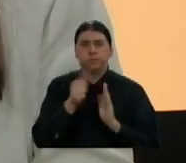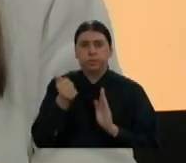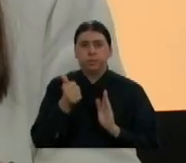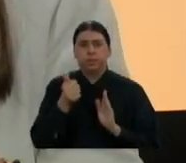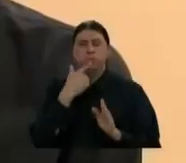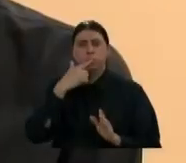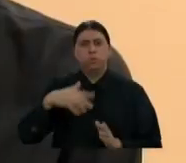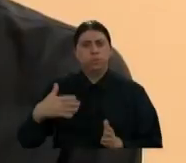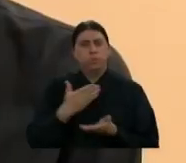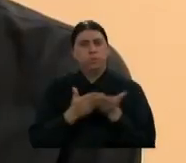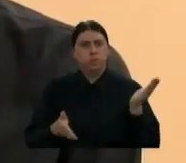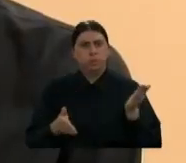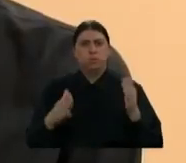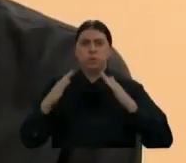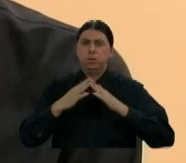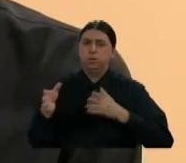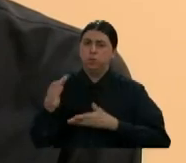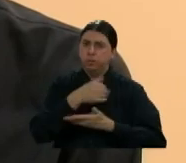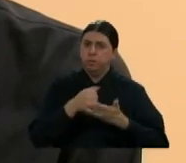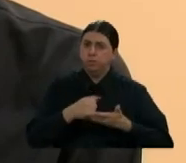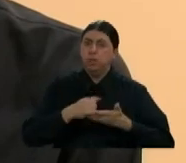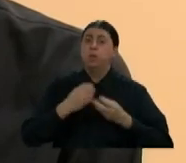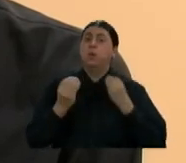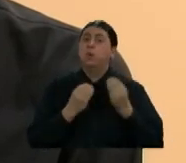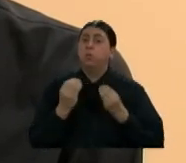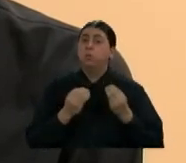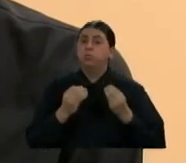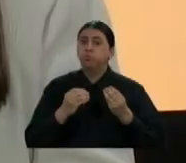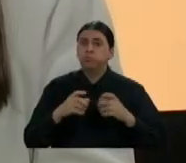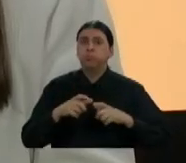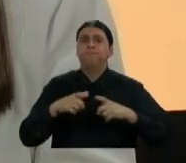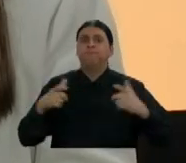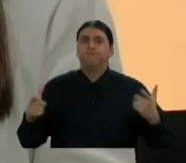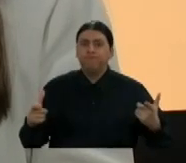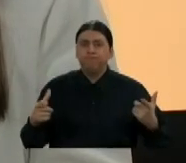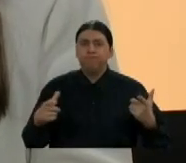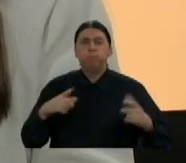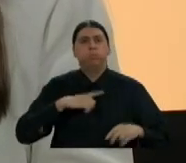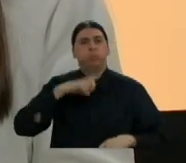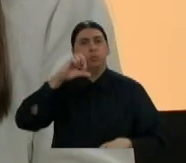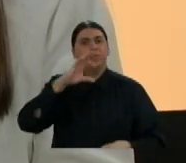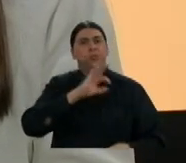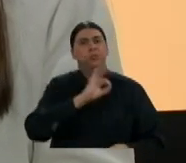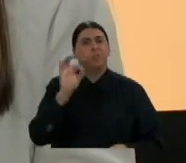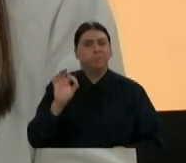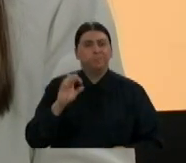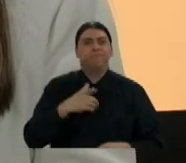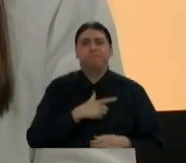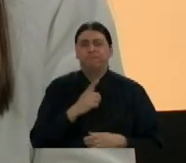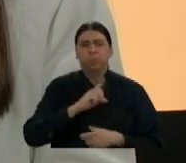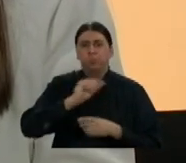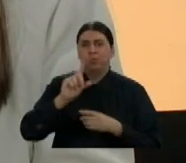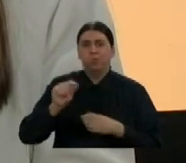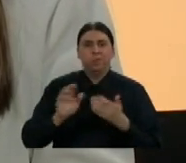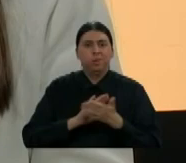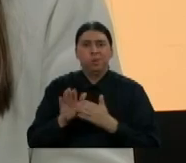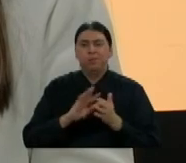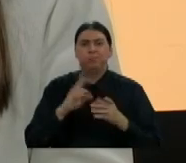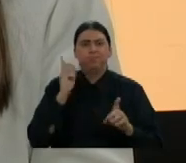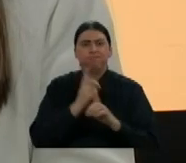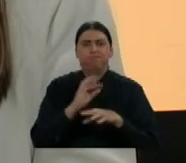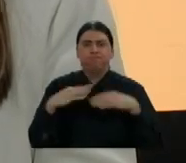e todos os demais que não saíram nós temos a mais de 200 crianças e adolescentes aptos à adoção